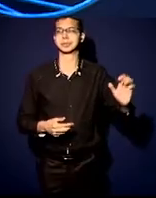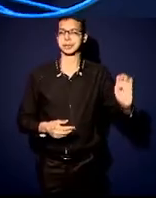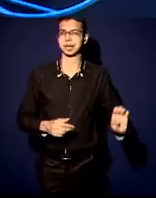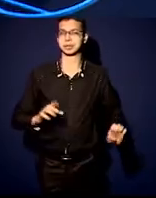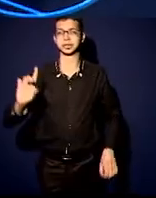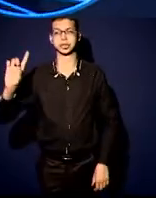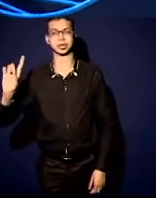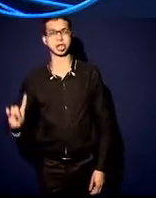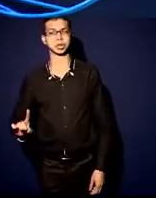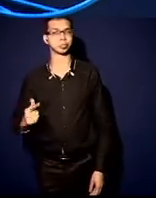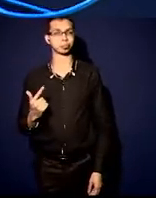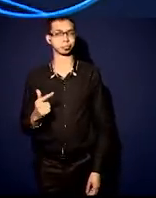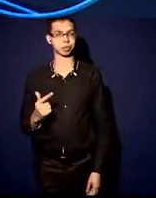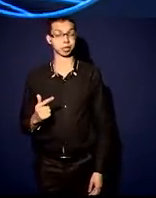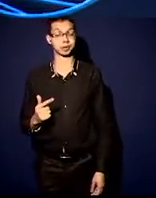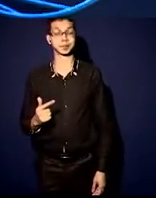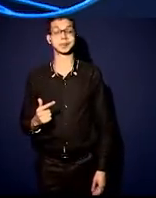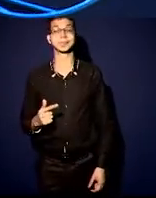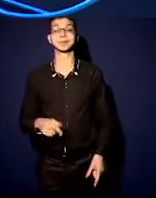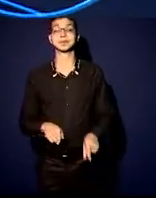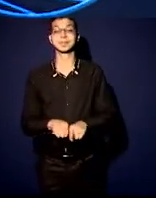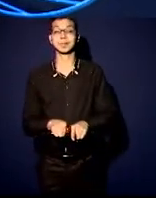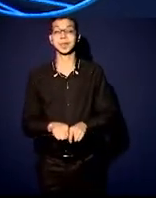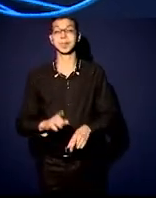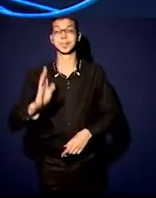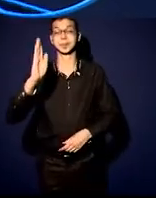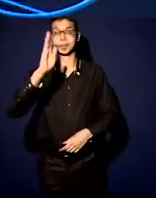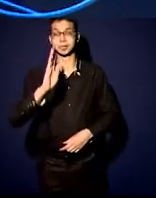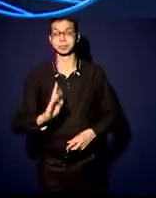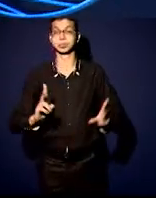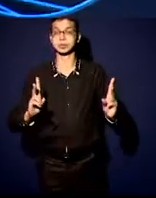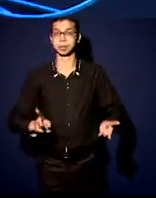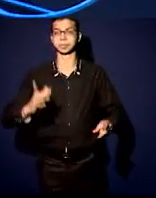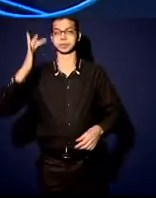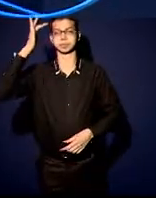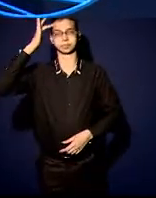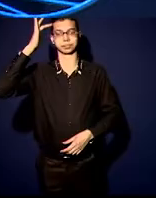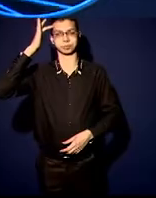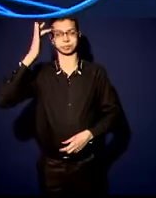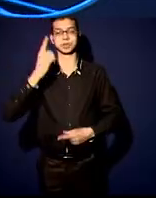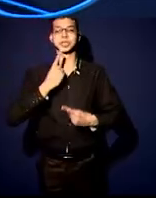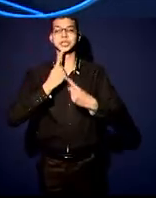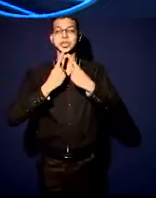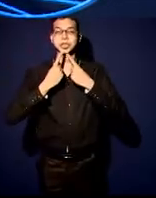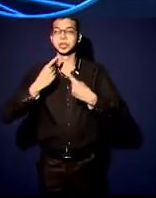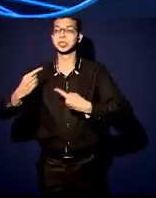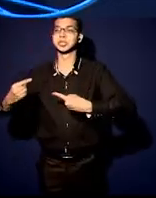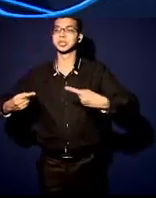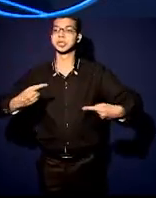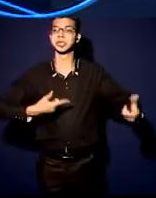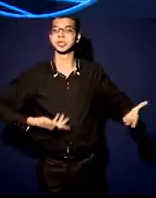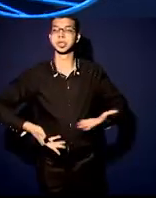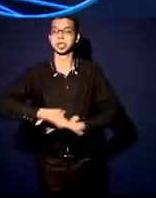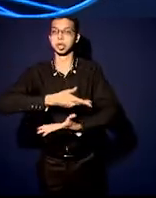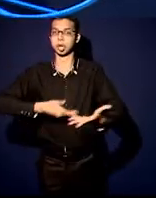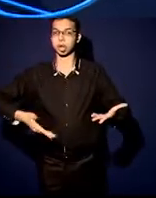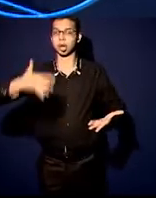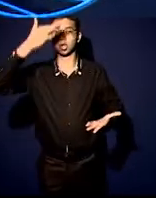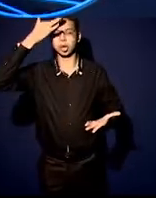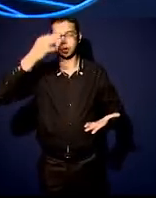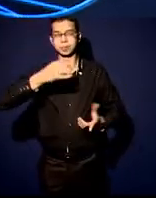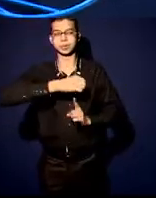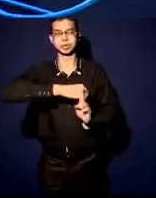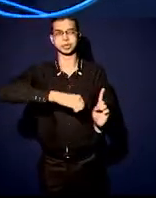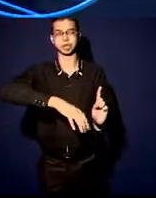e que o Brasil vai estar atrelado ao bom senso ao diálogo a entender demandas da sociedade